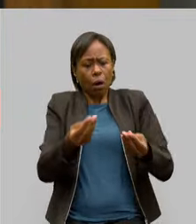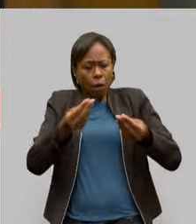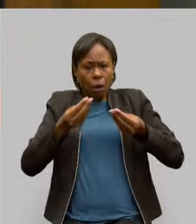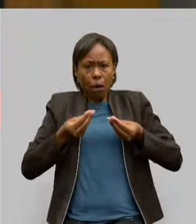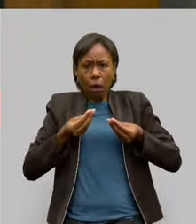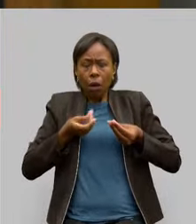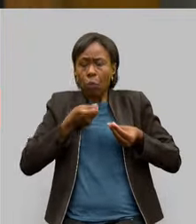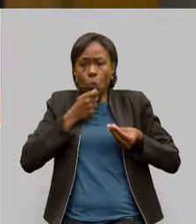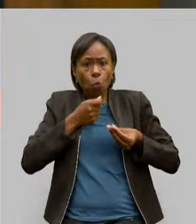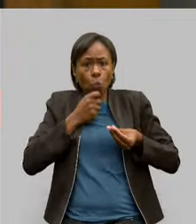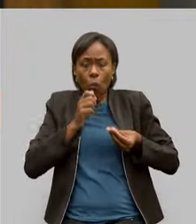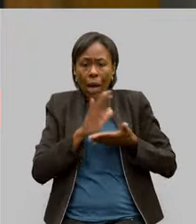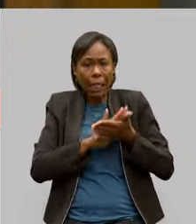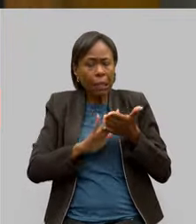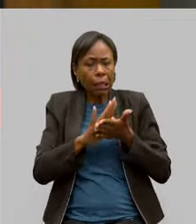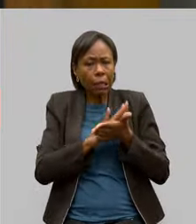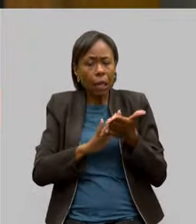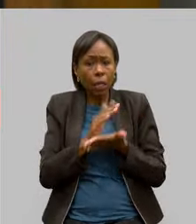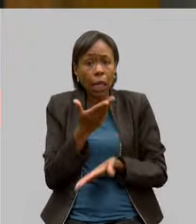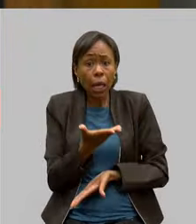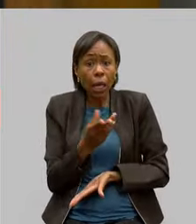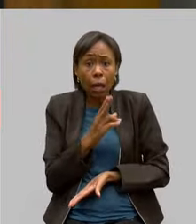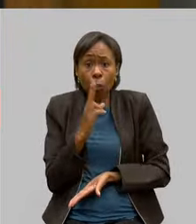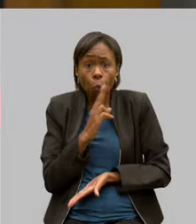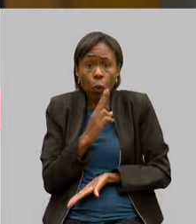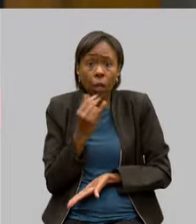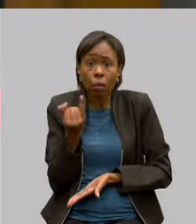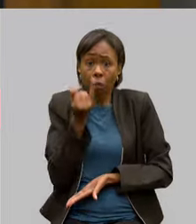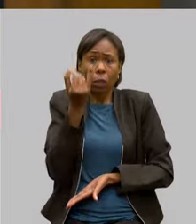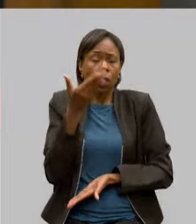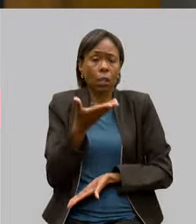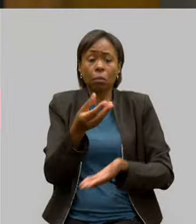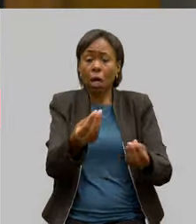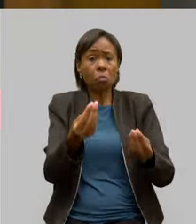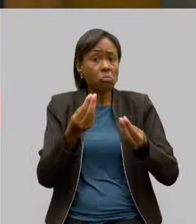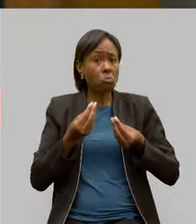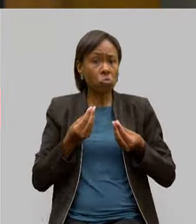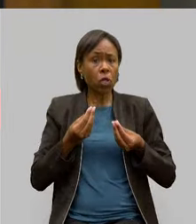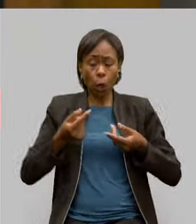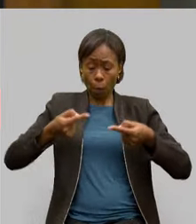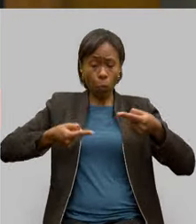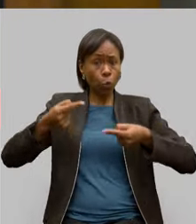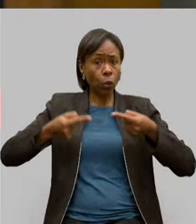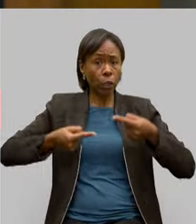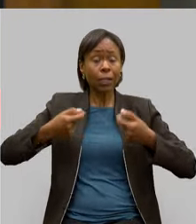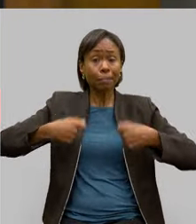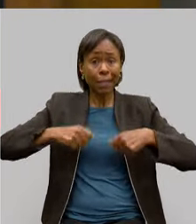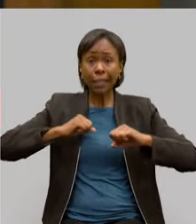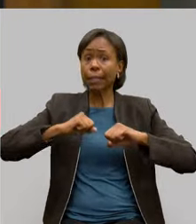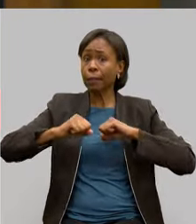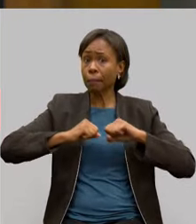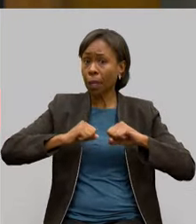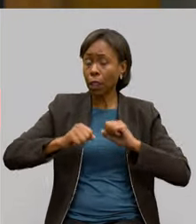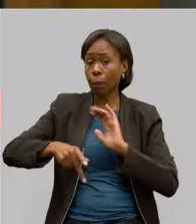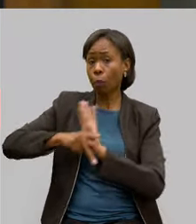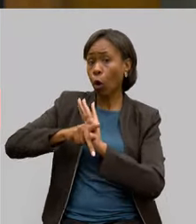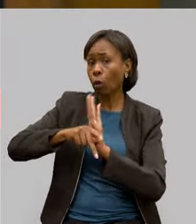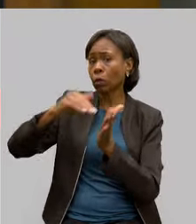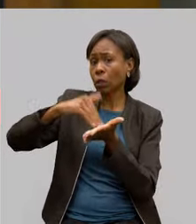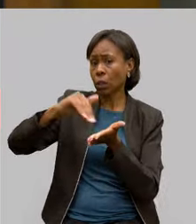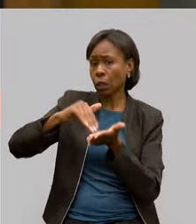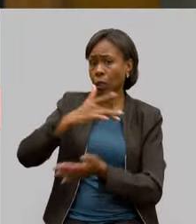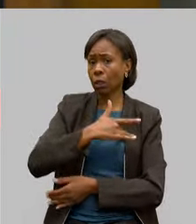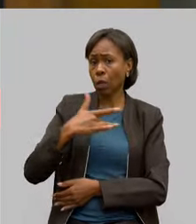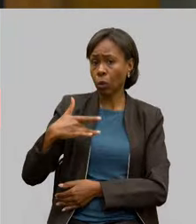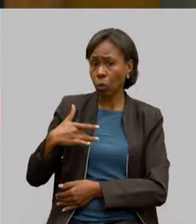ele tem esse assunto não chegou para nós com uma política a ser debatida pela Secretaria Estadual de